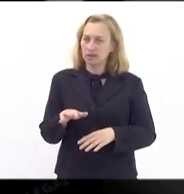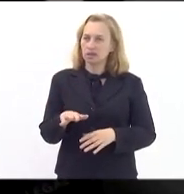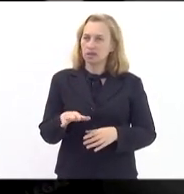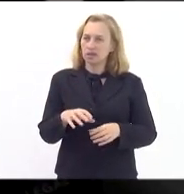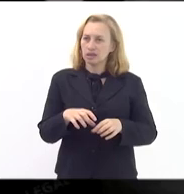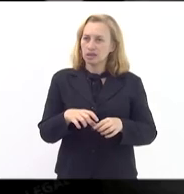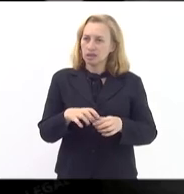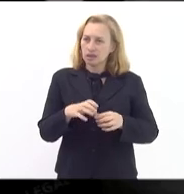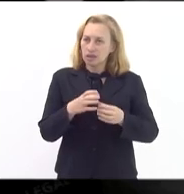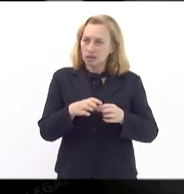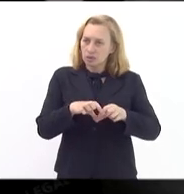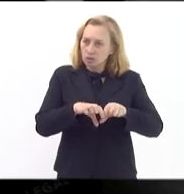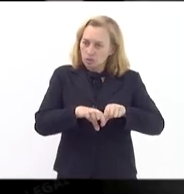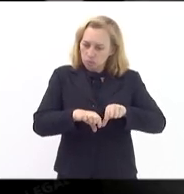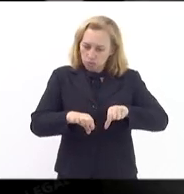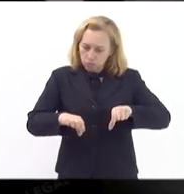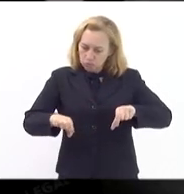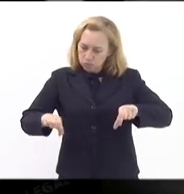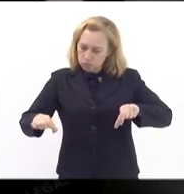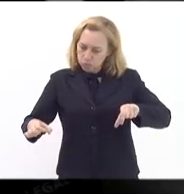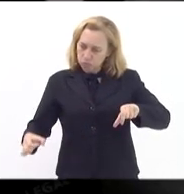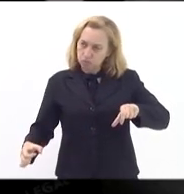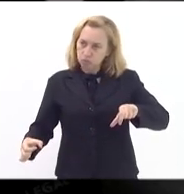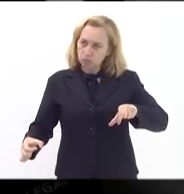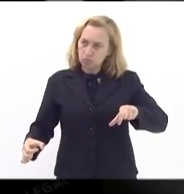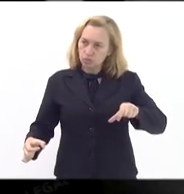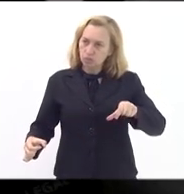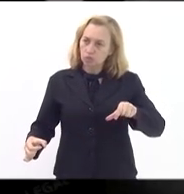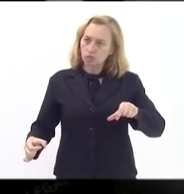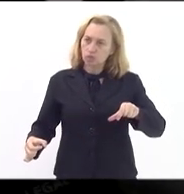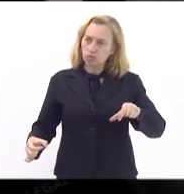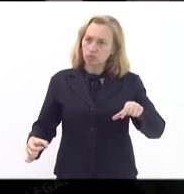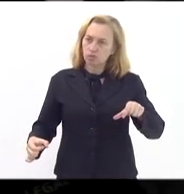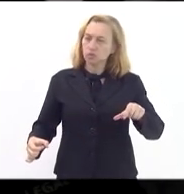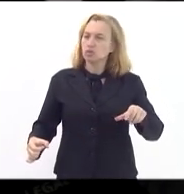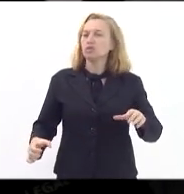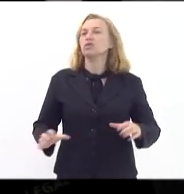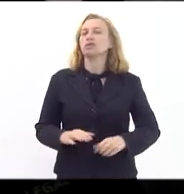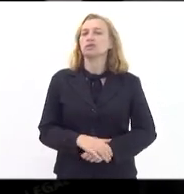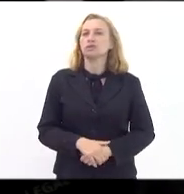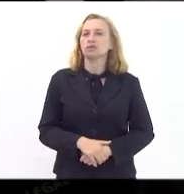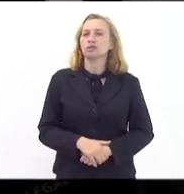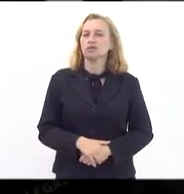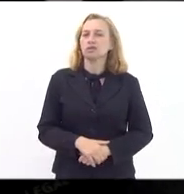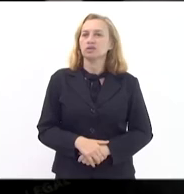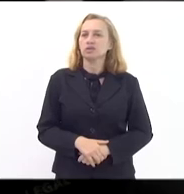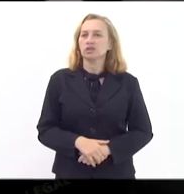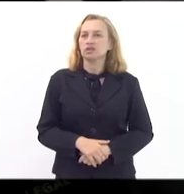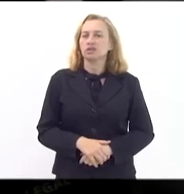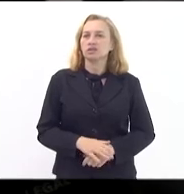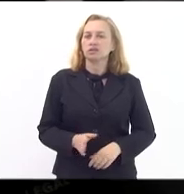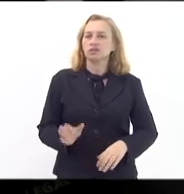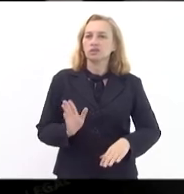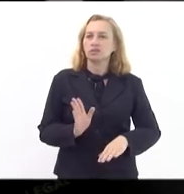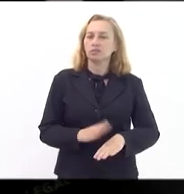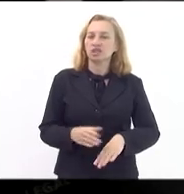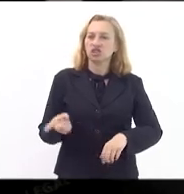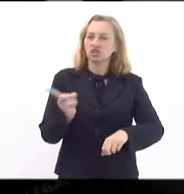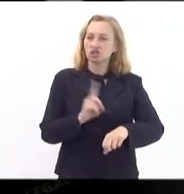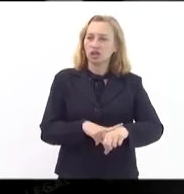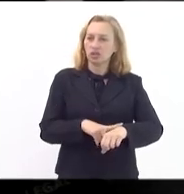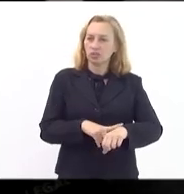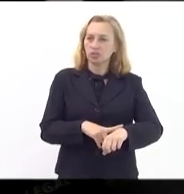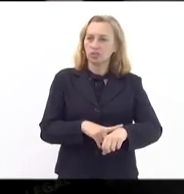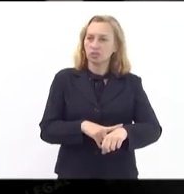nós temos ali a via férrea alagada e isso deteriorot dormente e fica muito mais tempo mergulhada na água